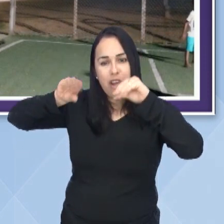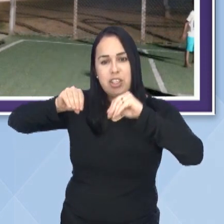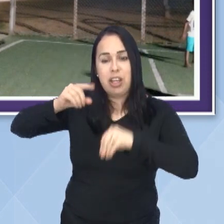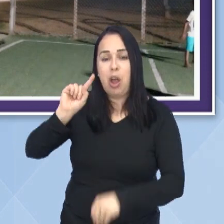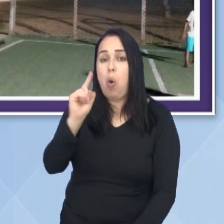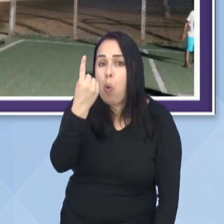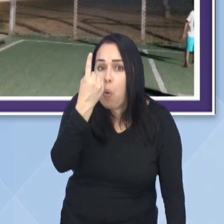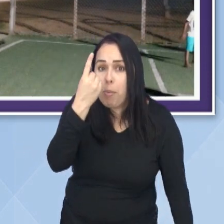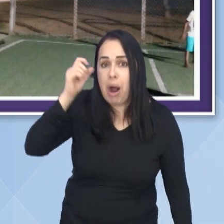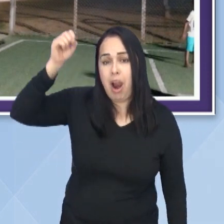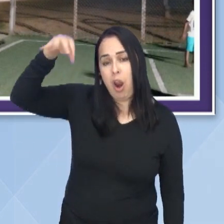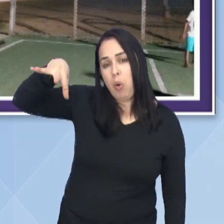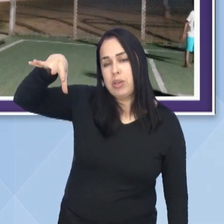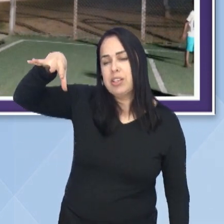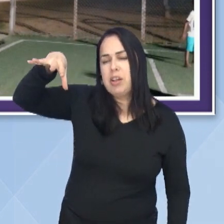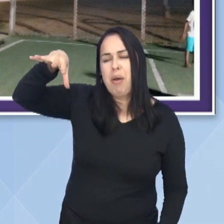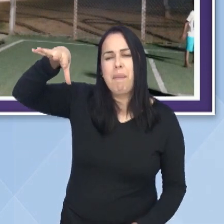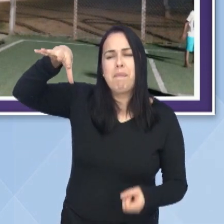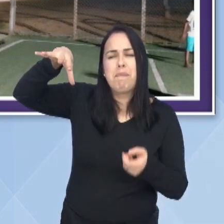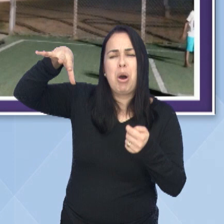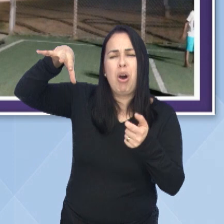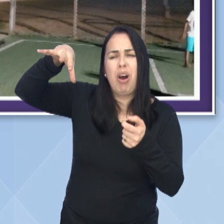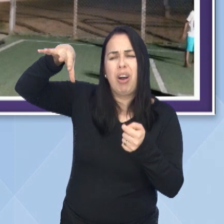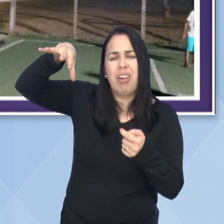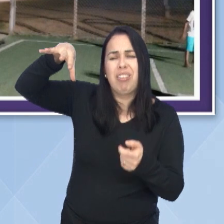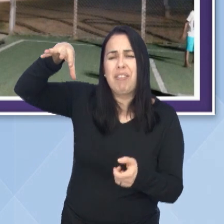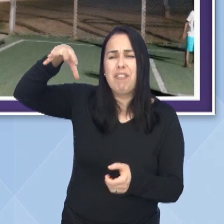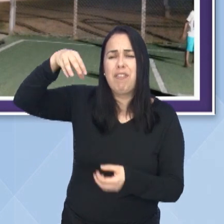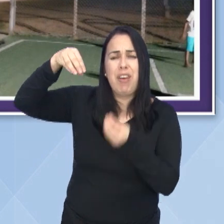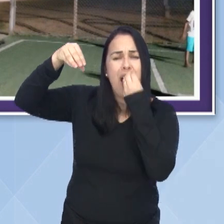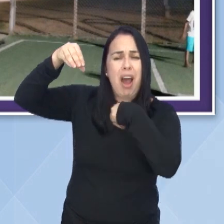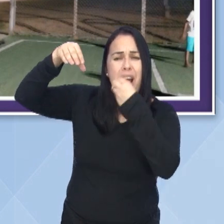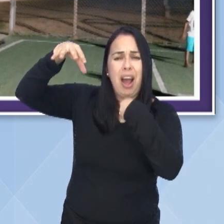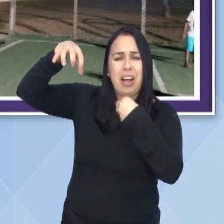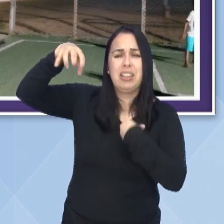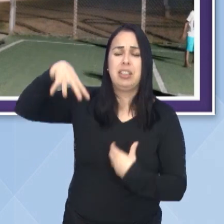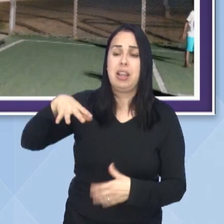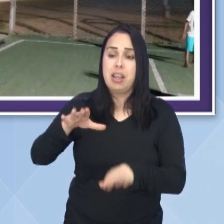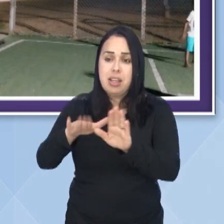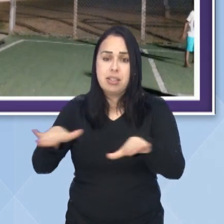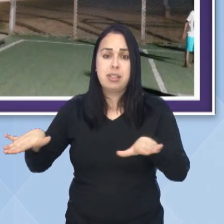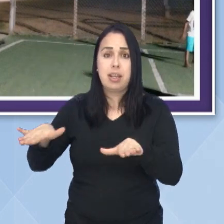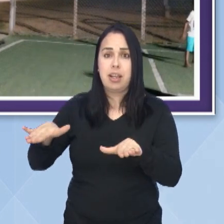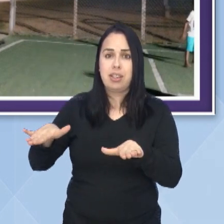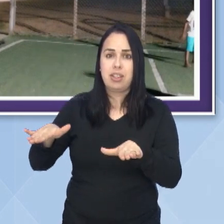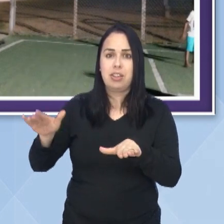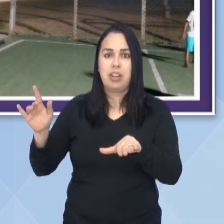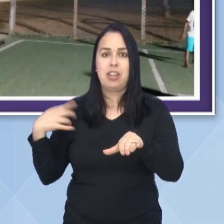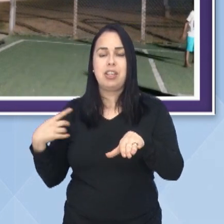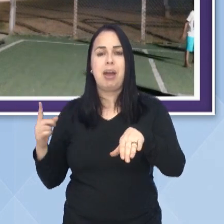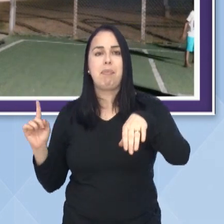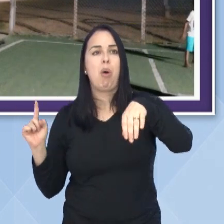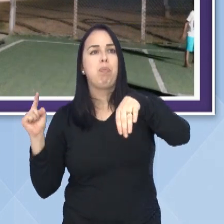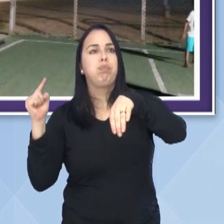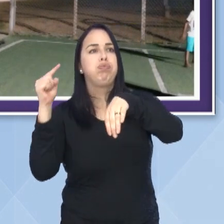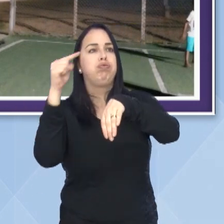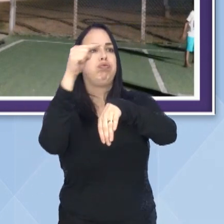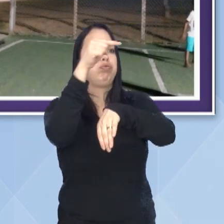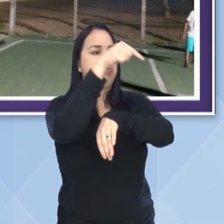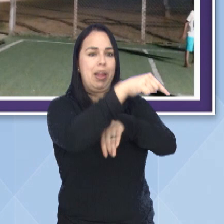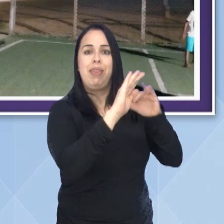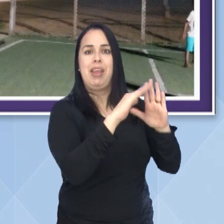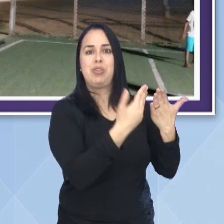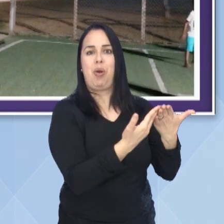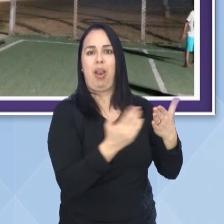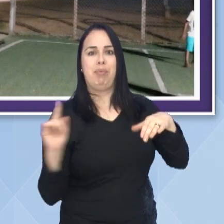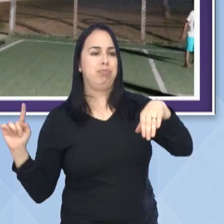lá que ilumina um pouquinho a quadra. E aí os meninos jogando, a bola foi lá para a escola. Foi para a